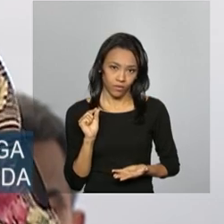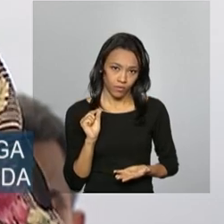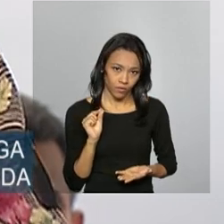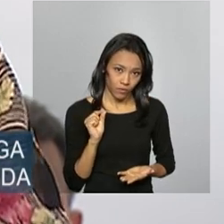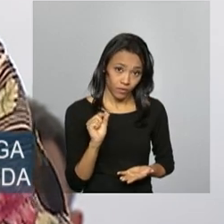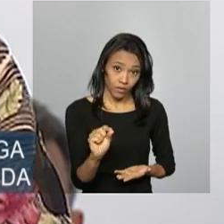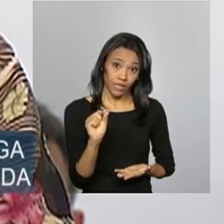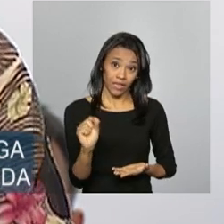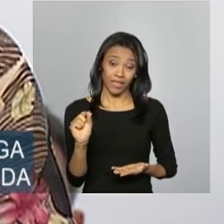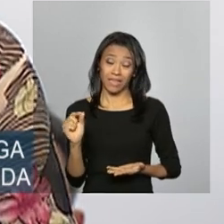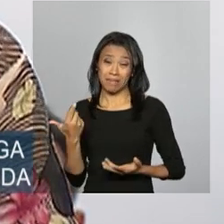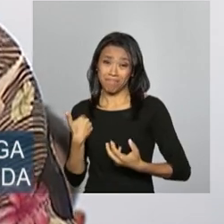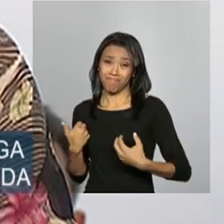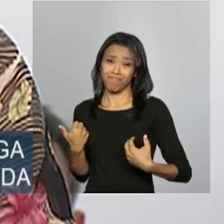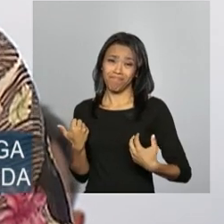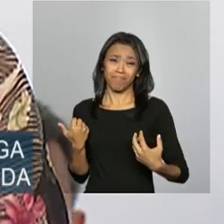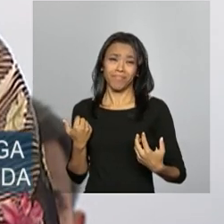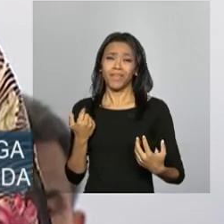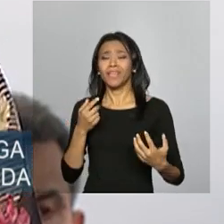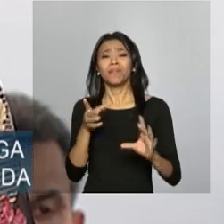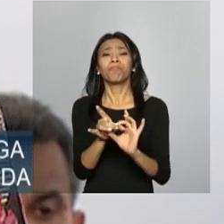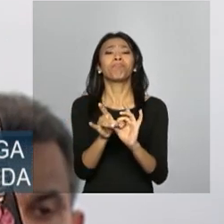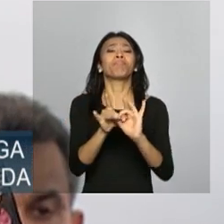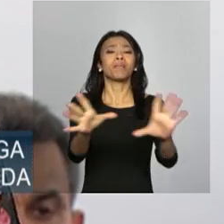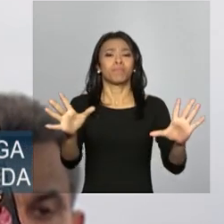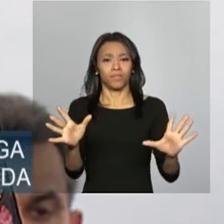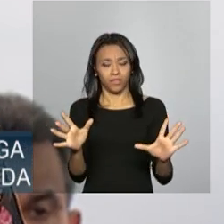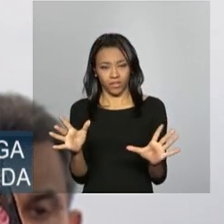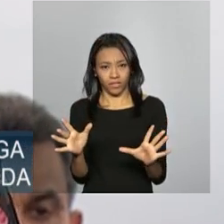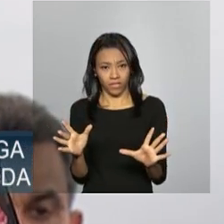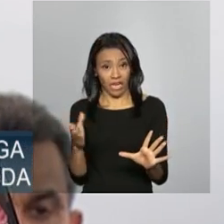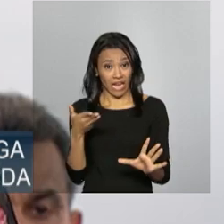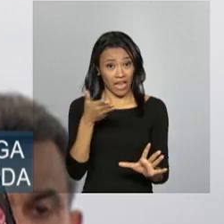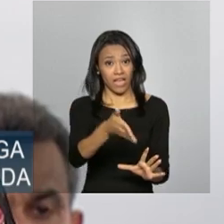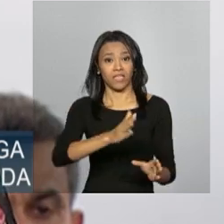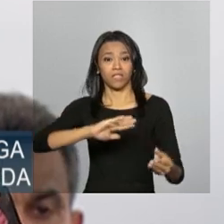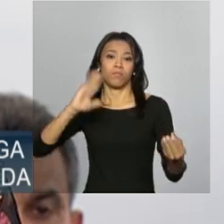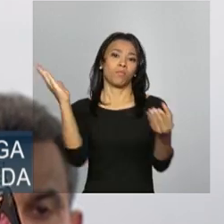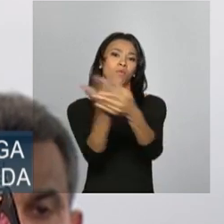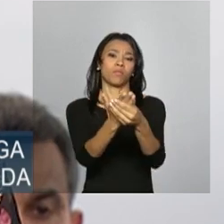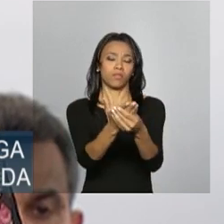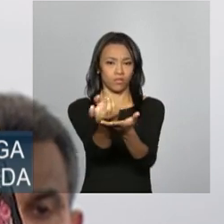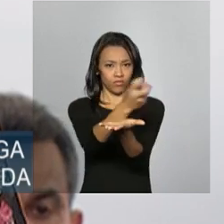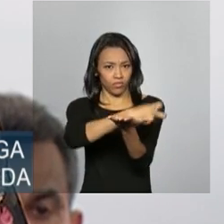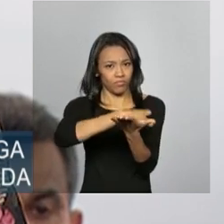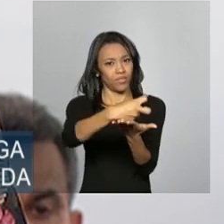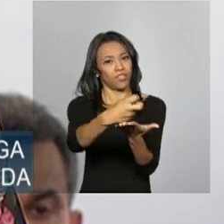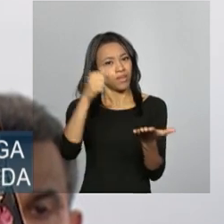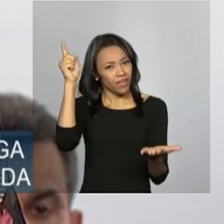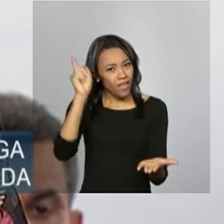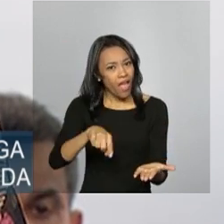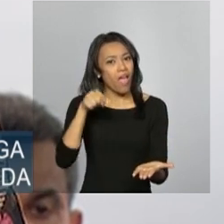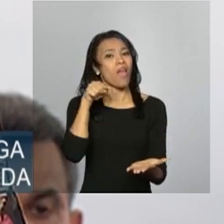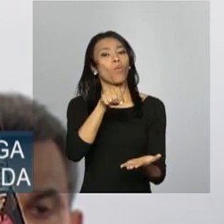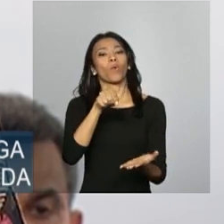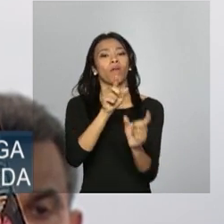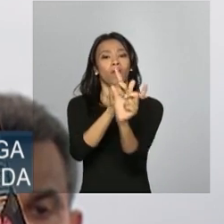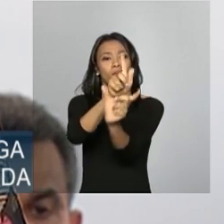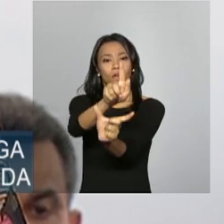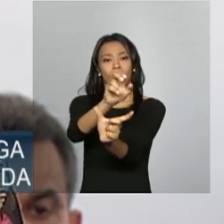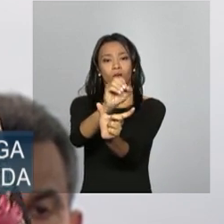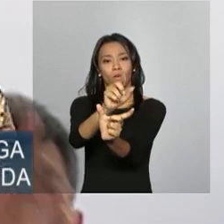arrestar, em paralisar, em não deixar caminhar esse golpe, que é um golpe contra a democracia